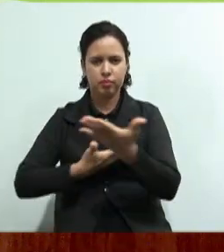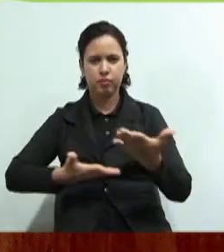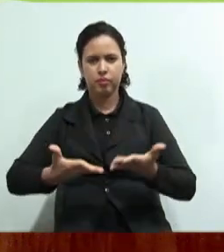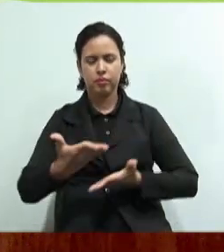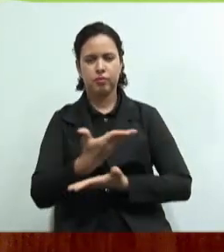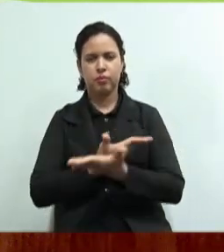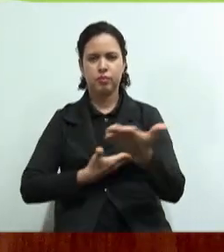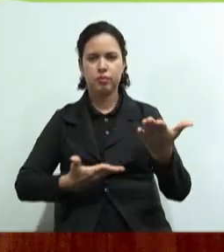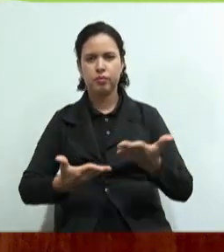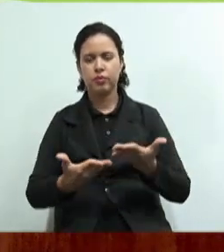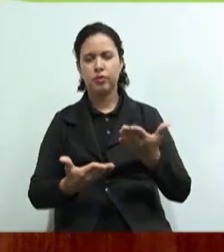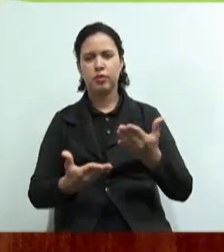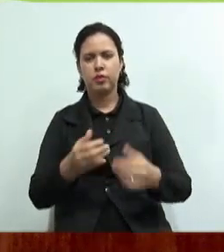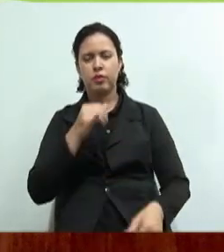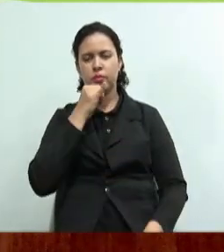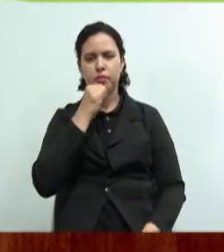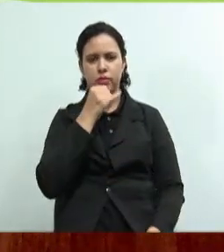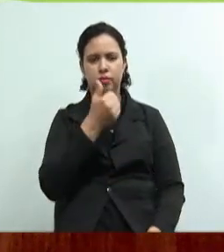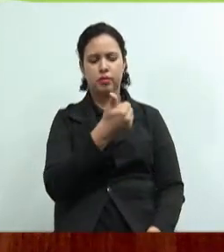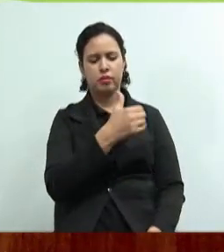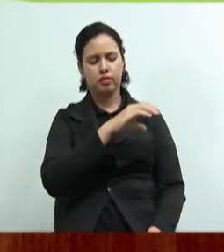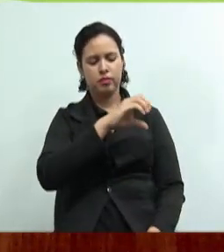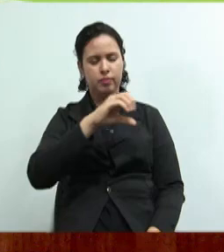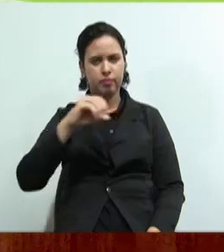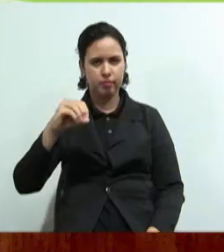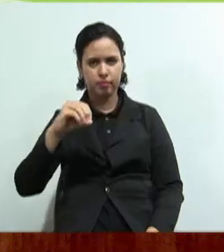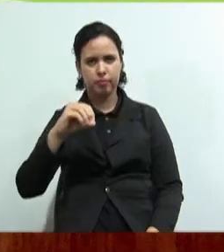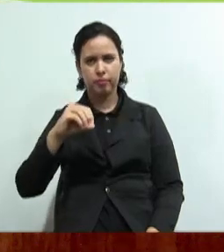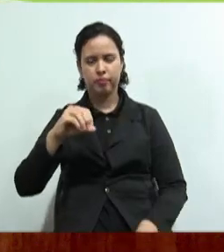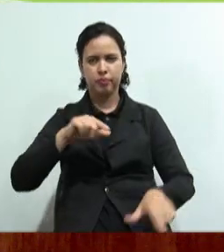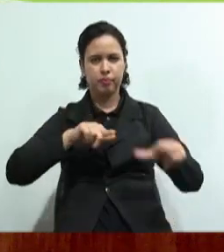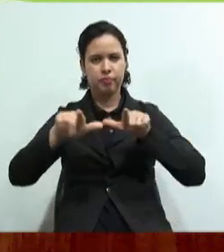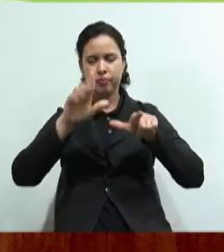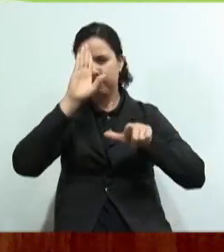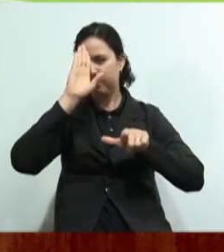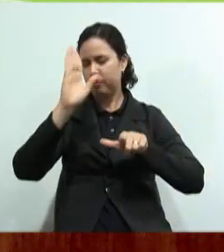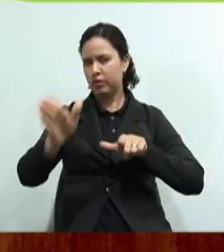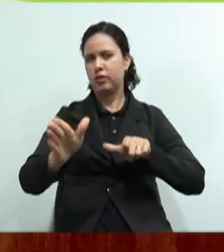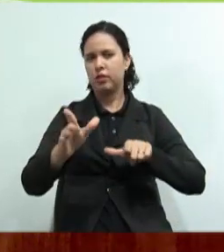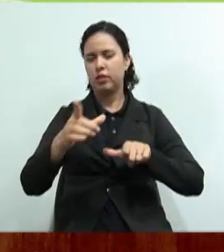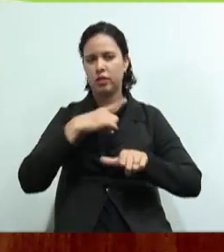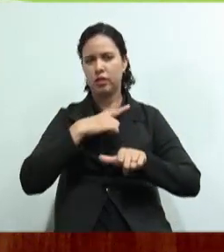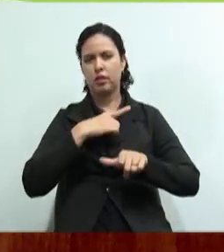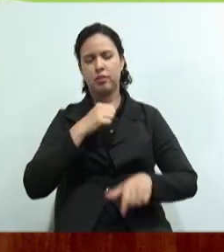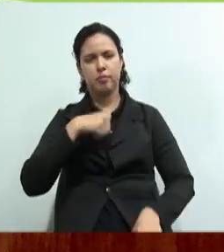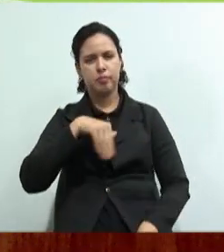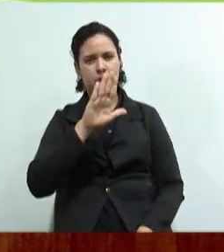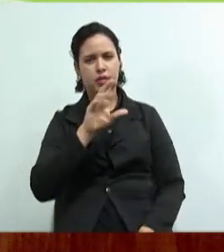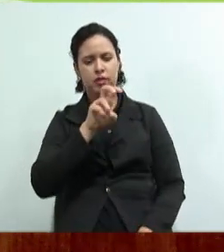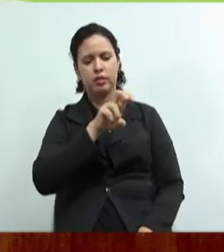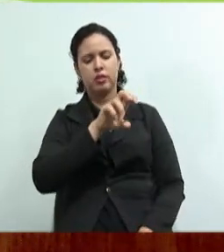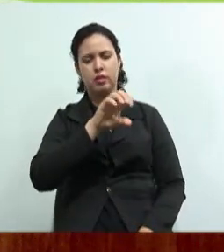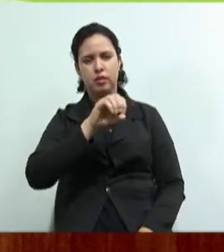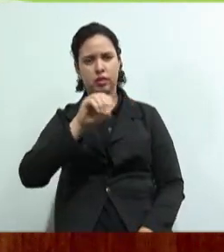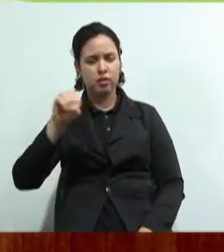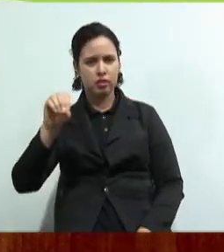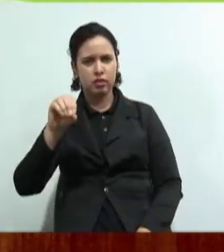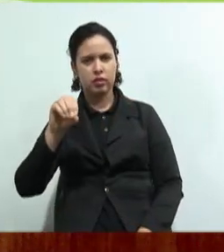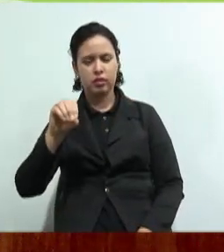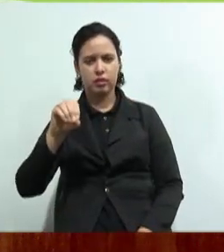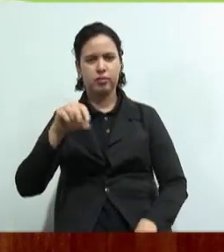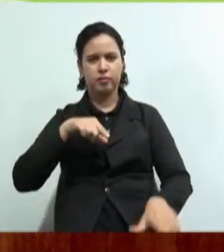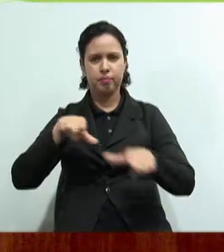assim, de que cada 100 empregos diretos gerados, você gera aí mais de 500 ou 1.000 empregos indiretos, que são as